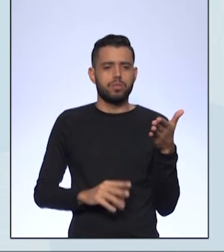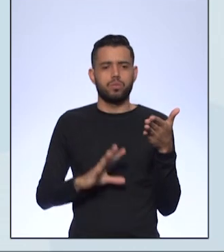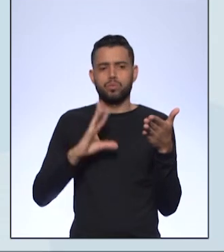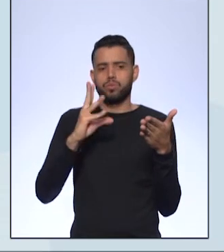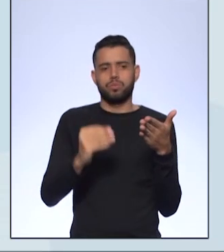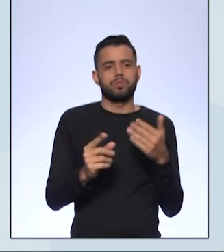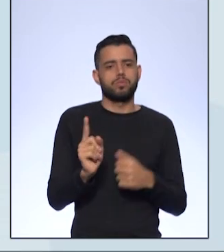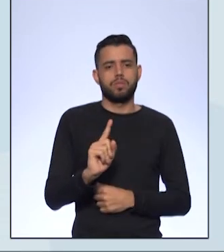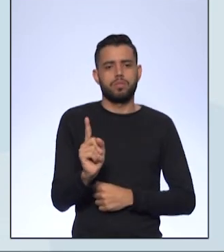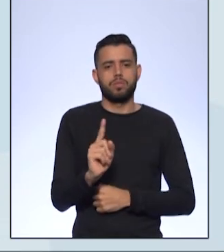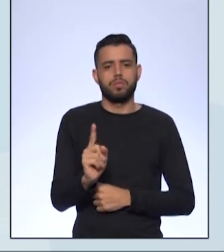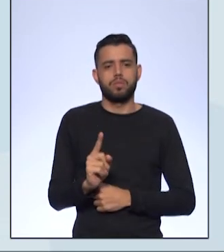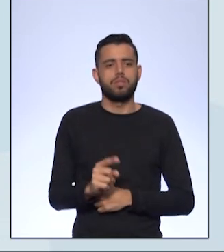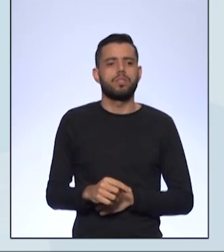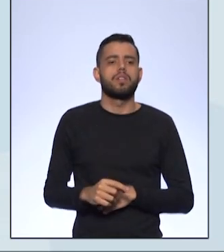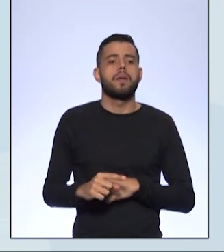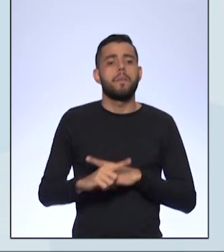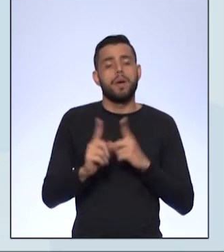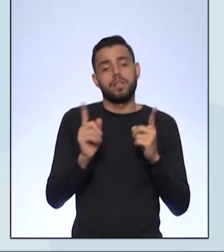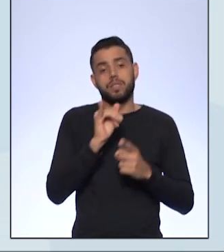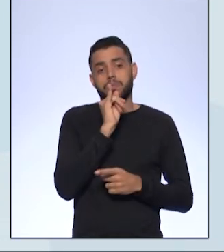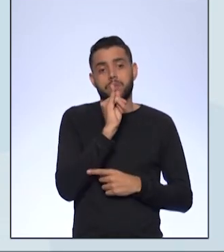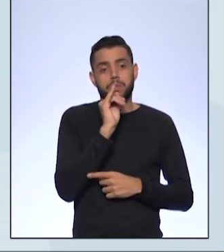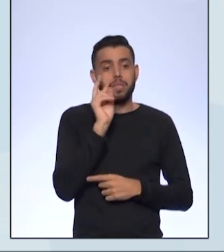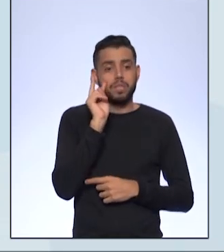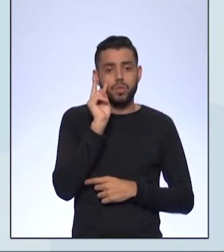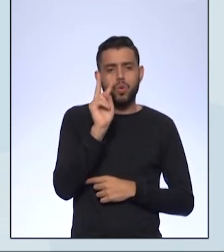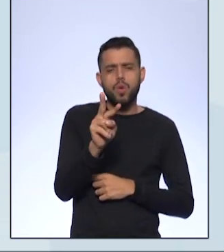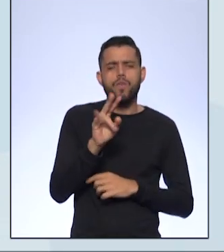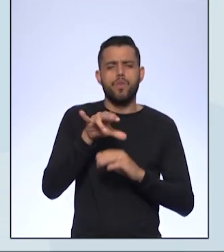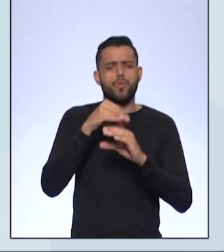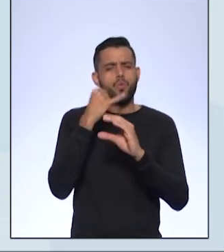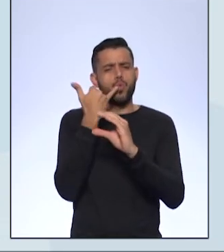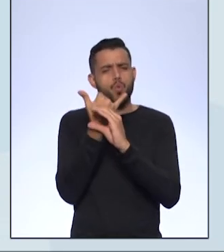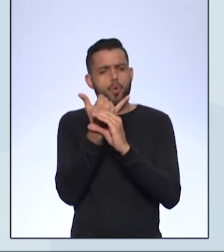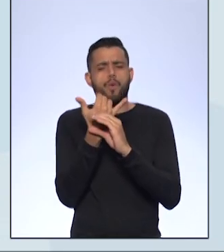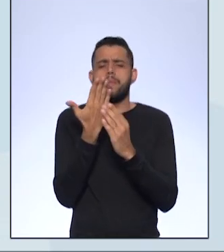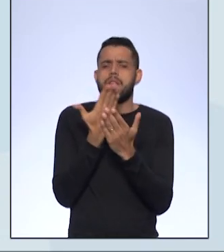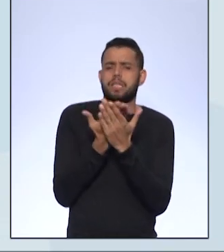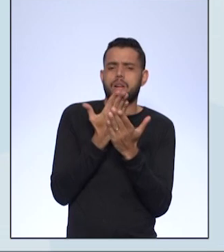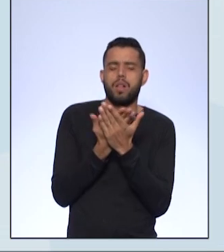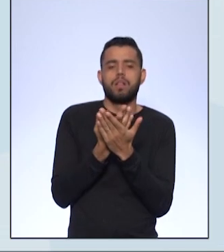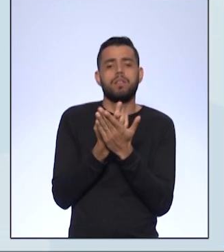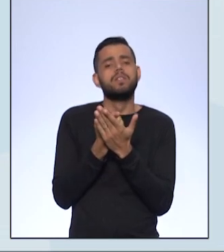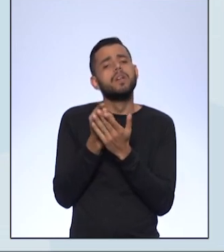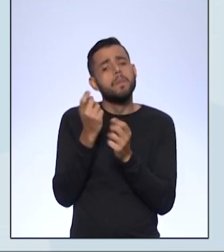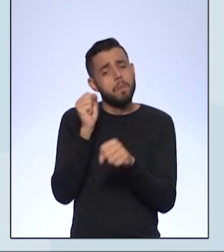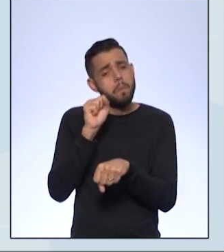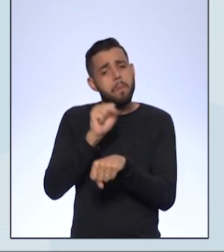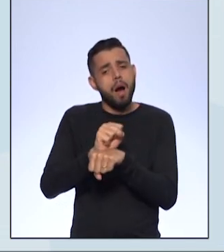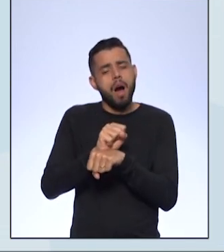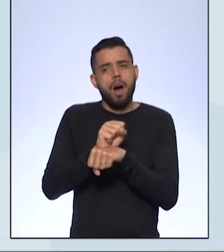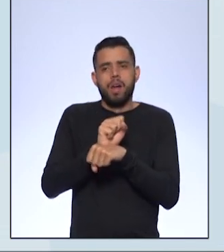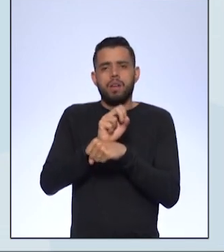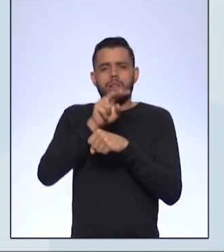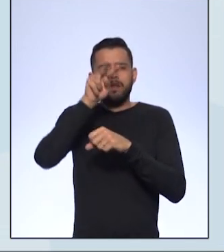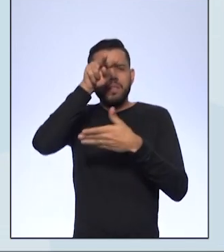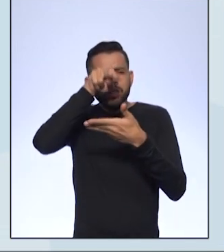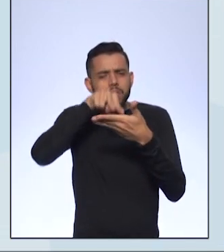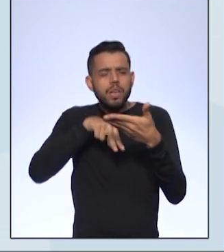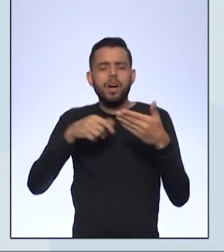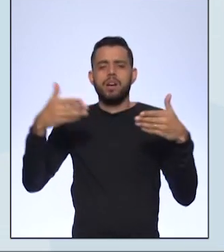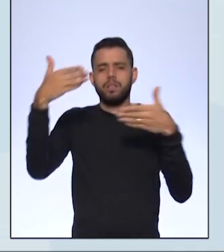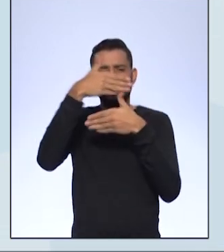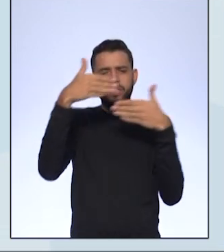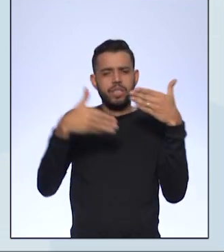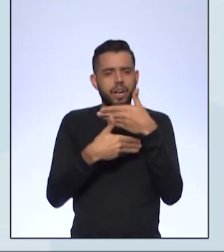quando vocês olharem, se quiserem ver no YouTube e tudo mais, as aulas, vocês podem parar e ler com calma os slides, né, tirar as